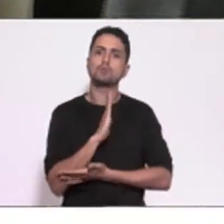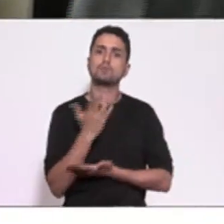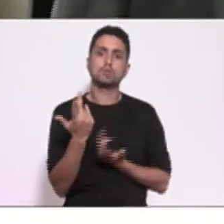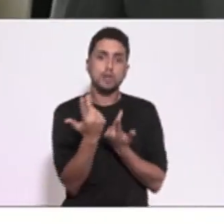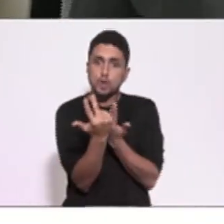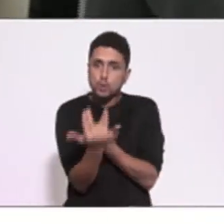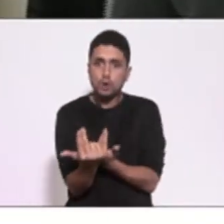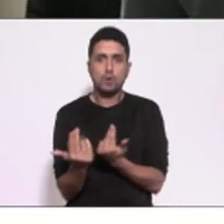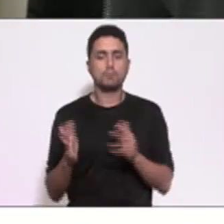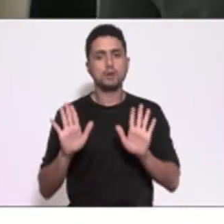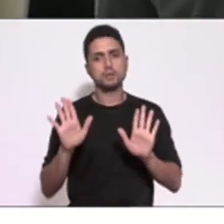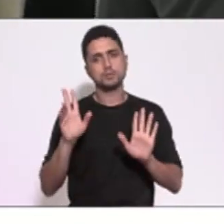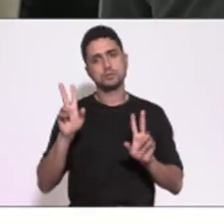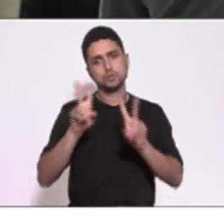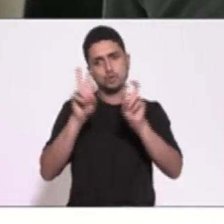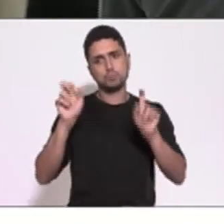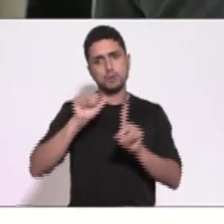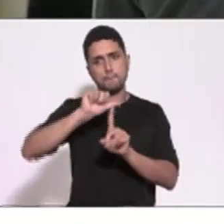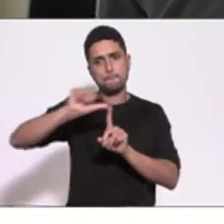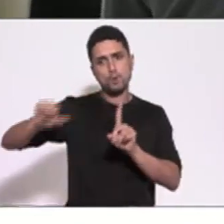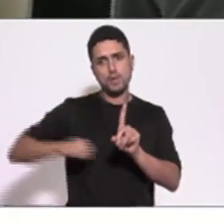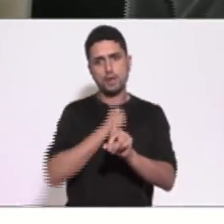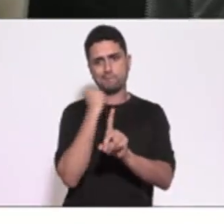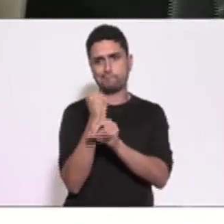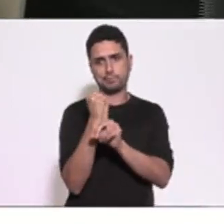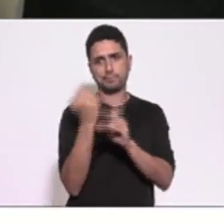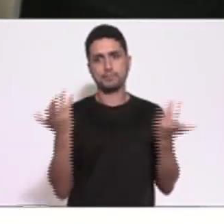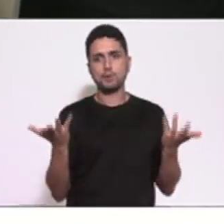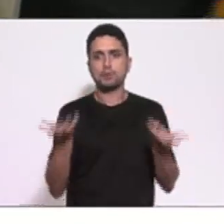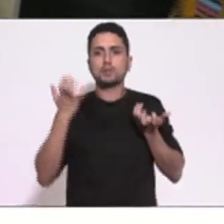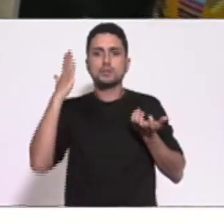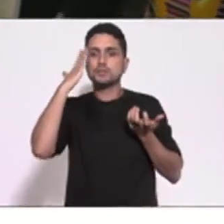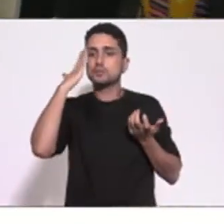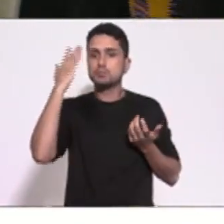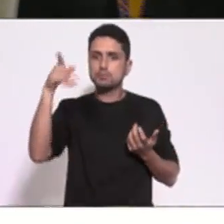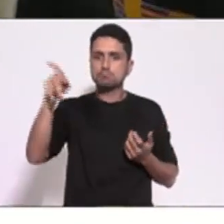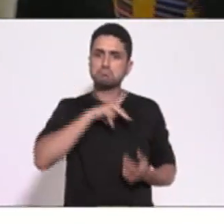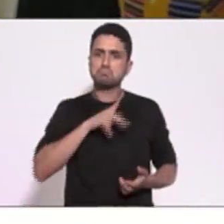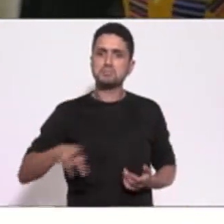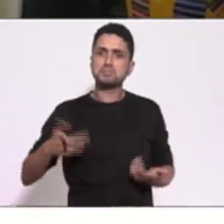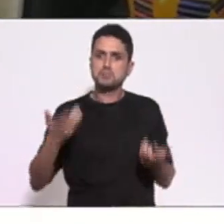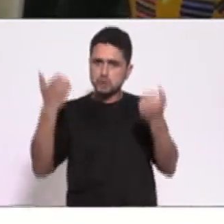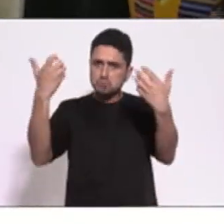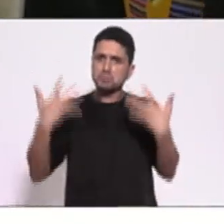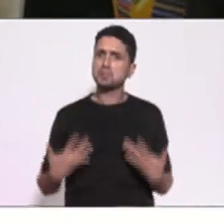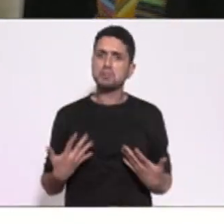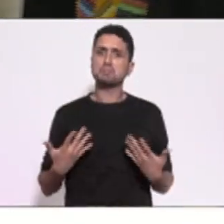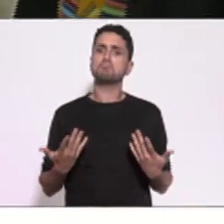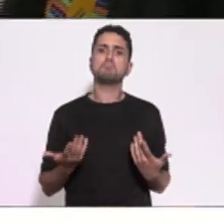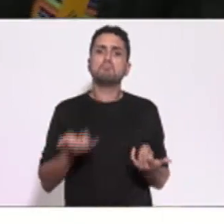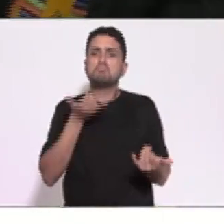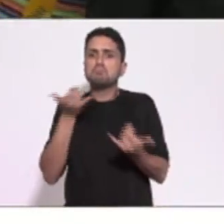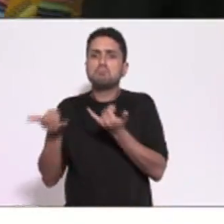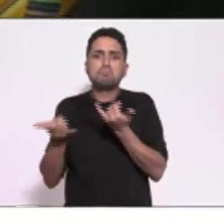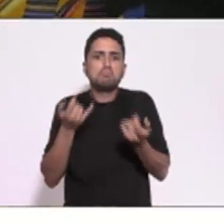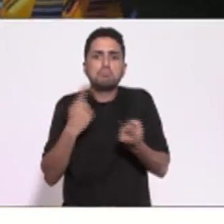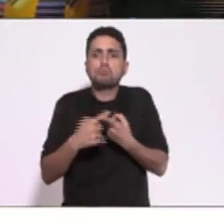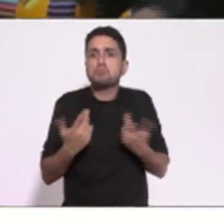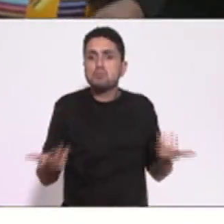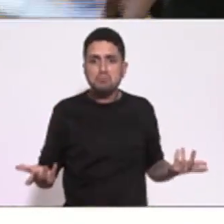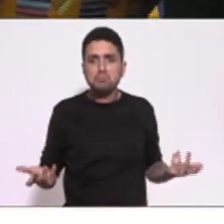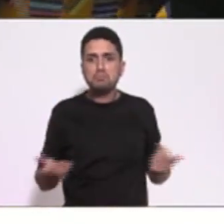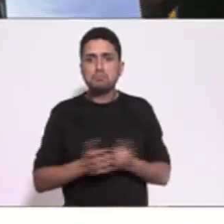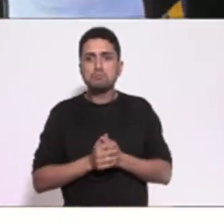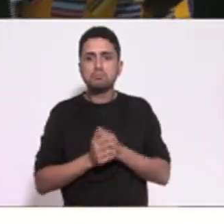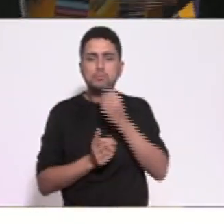questões do feminicídio. Então, eu gostaria que o presidente da CCJ pudesse apresentar argumentos mais claros e